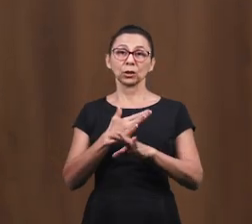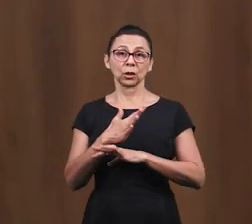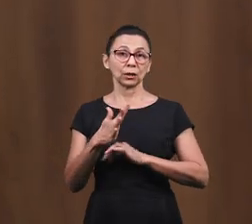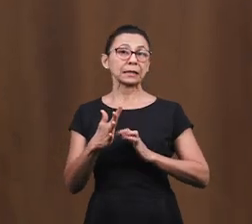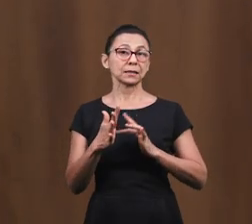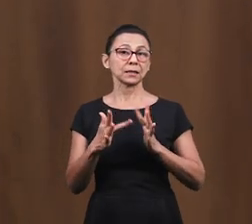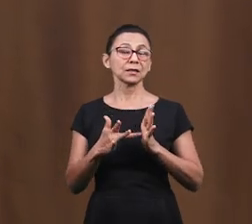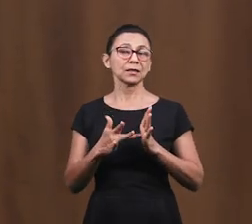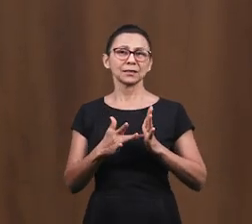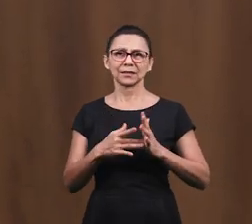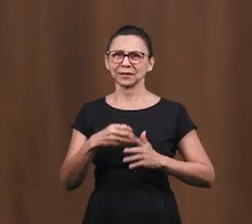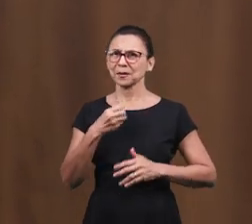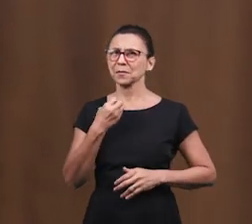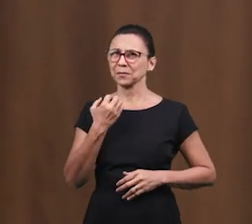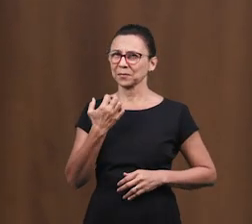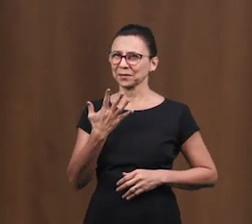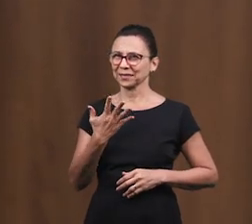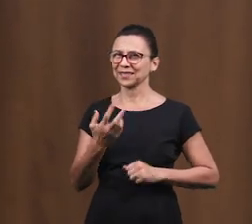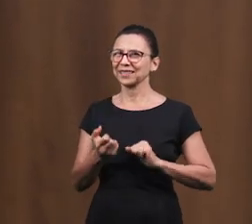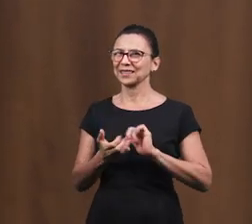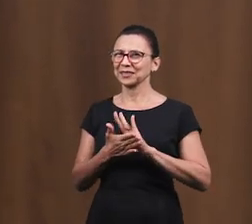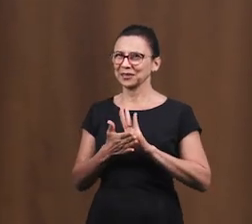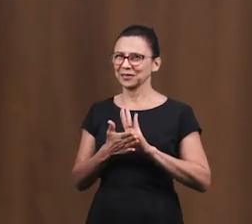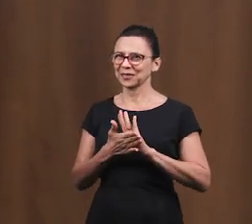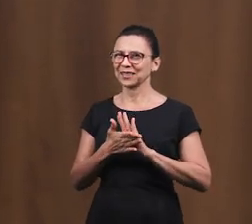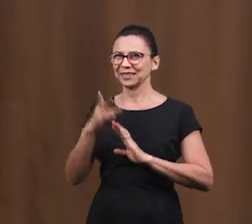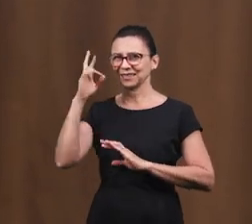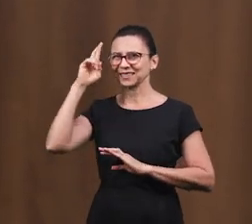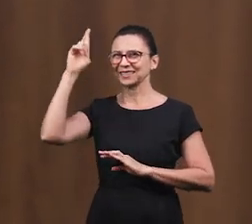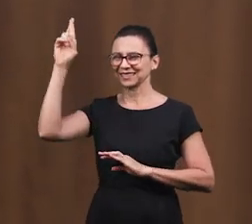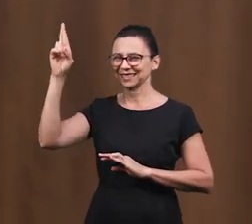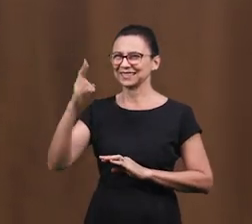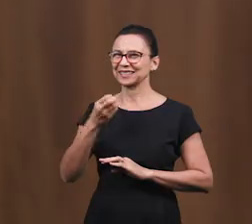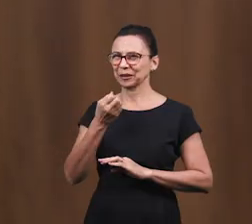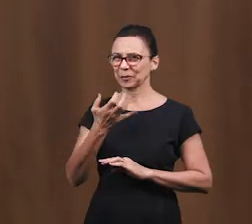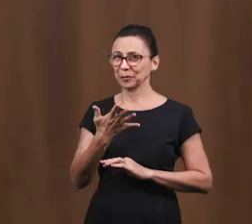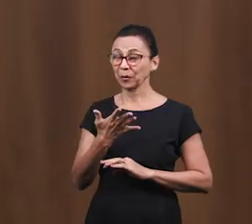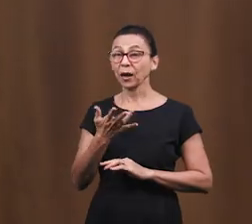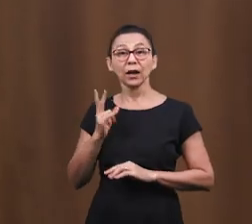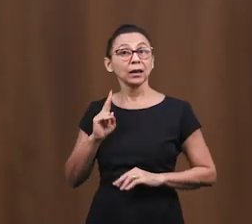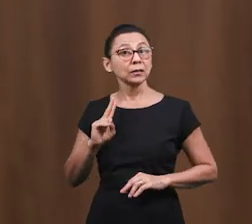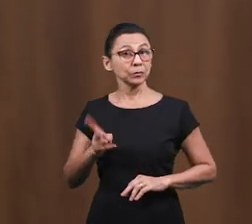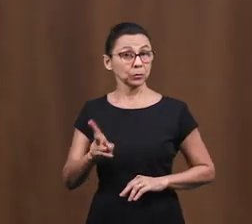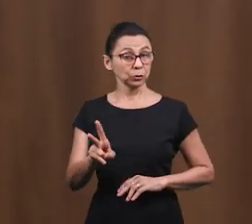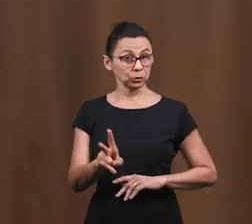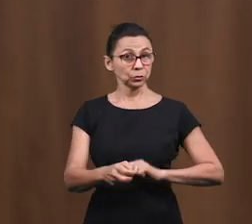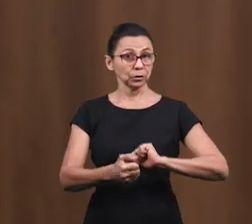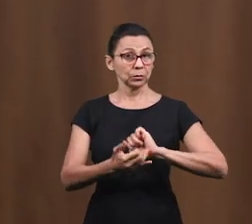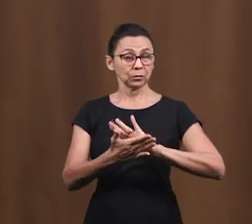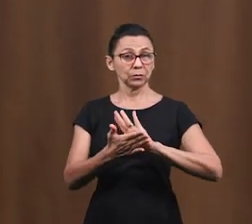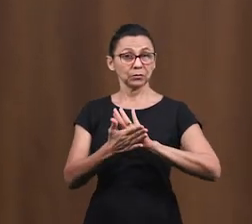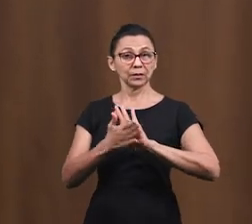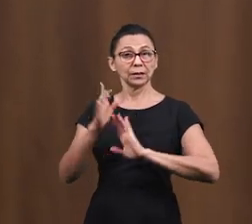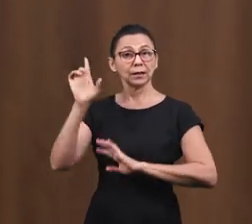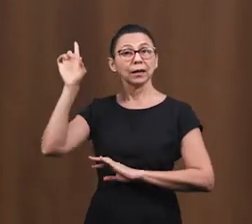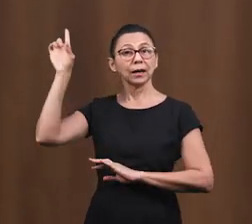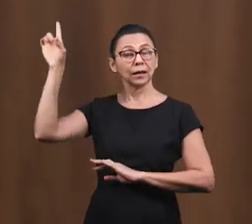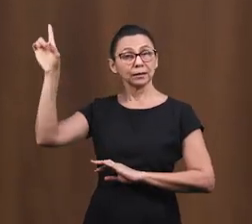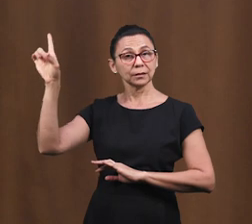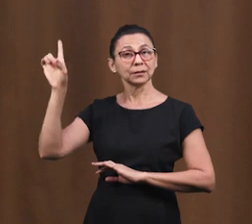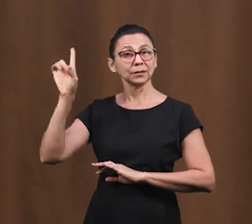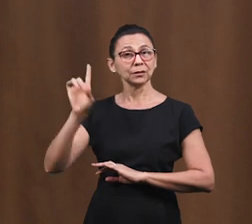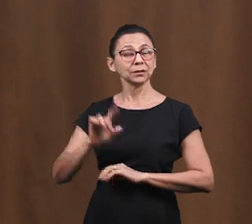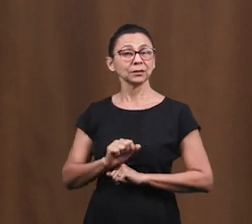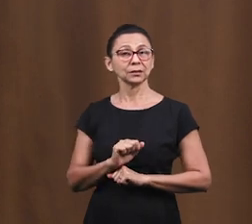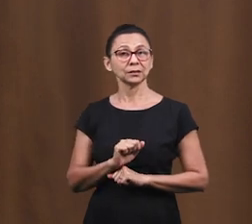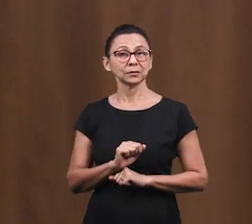Glória a Jesus! Como é bom louvar ao Senhor, né, intermediários? Vamos continuar adorando o nosso Deus,